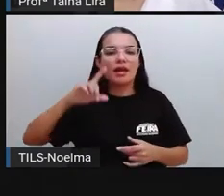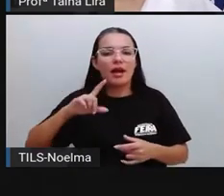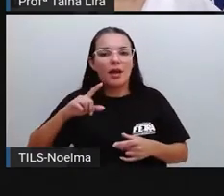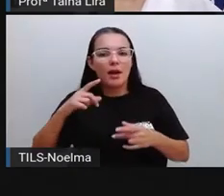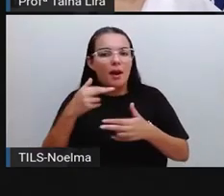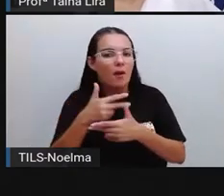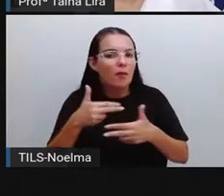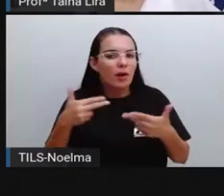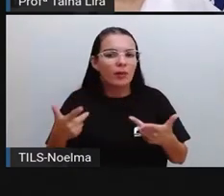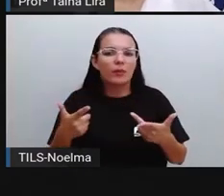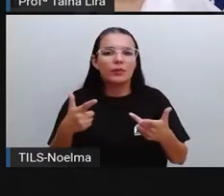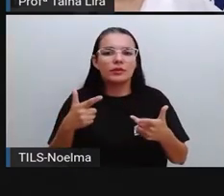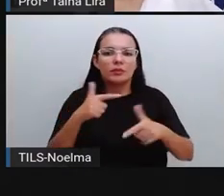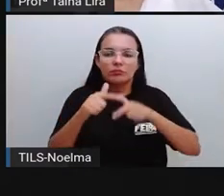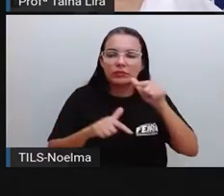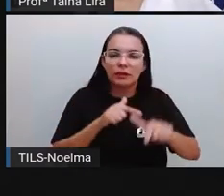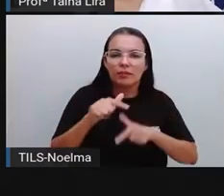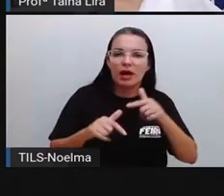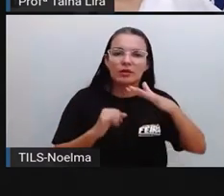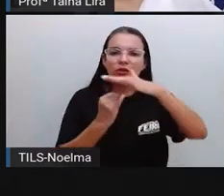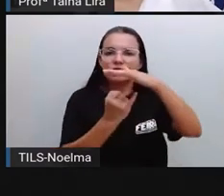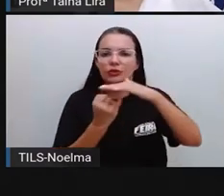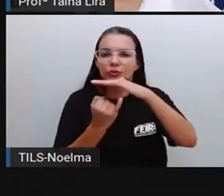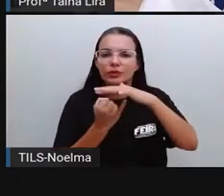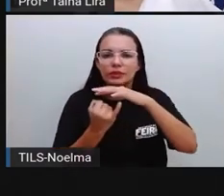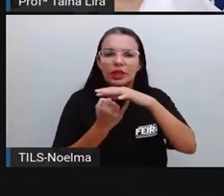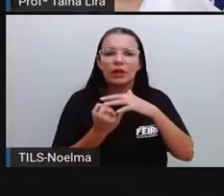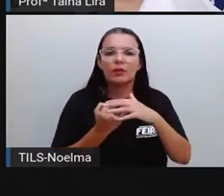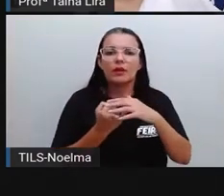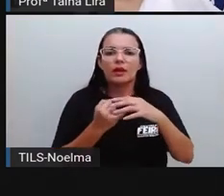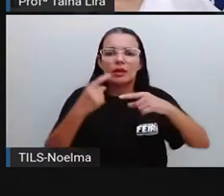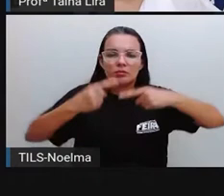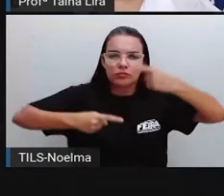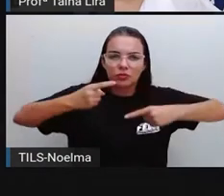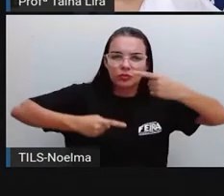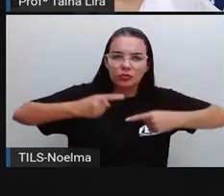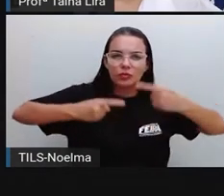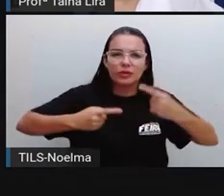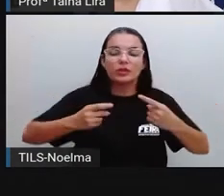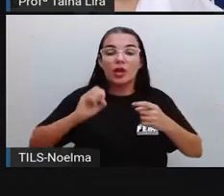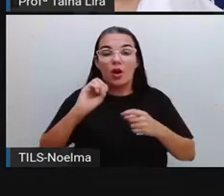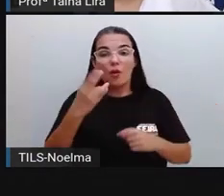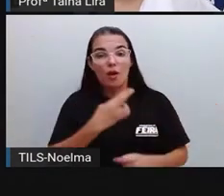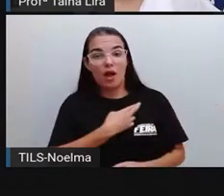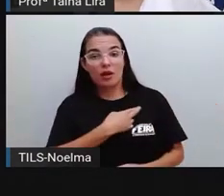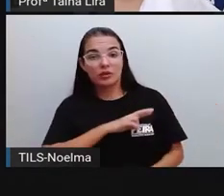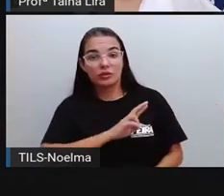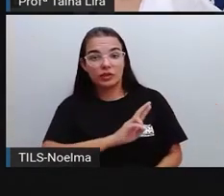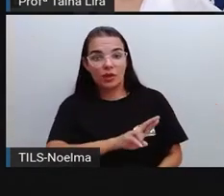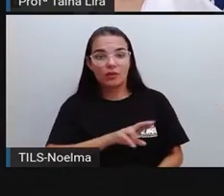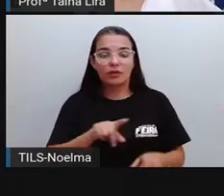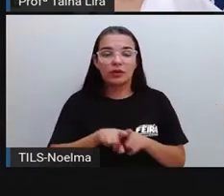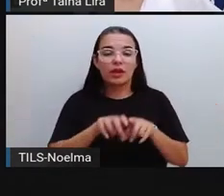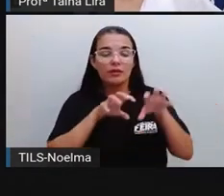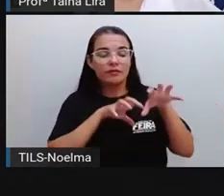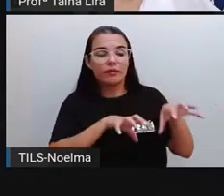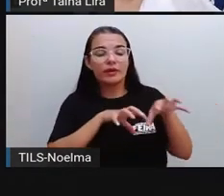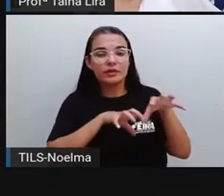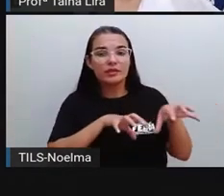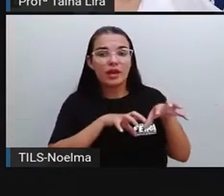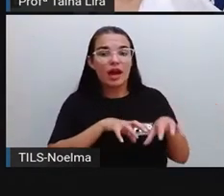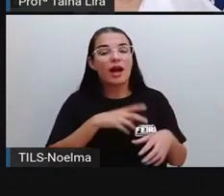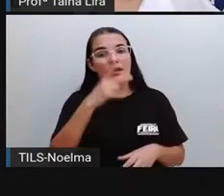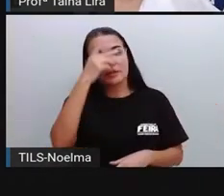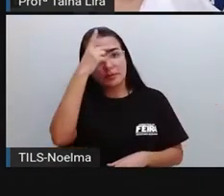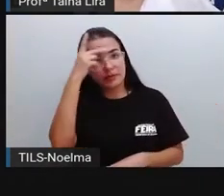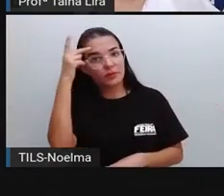serviço, instituição, campanha política ou crenças com o objetivo de influenciar e persuadir